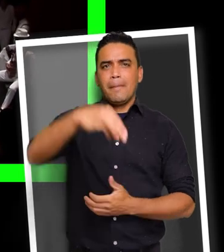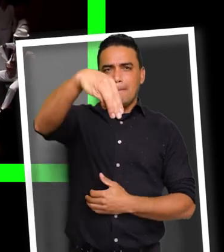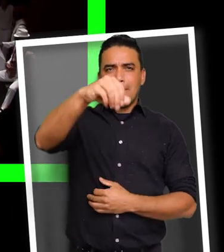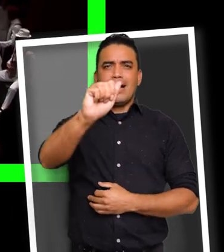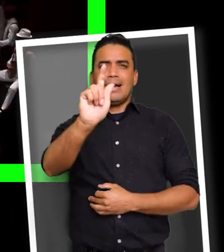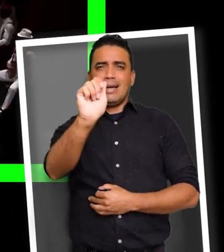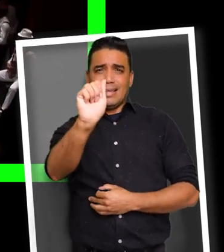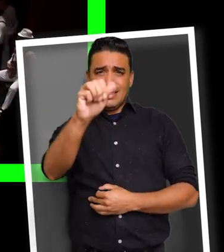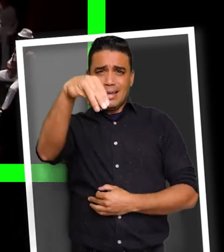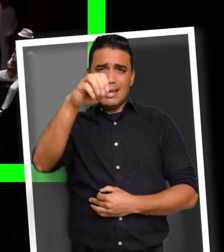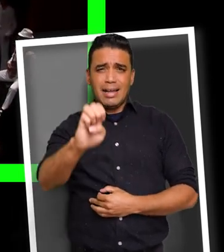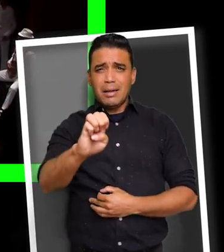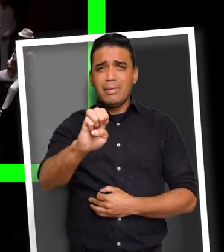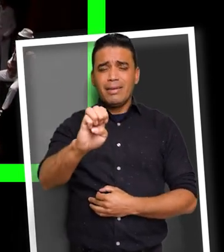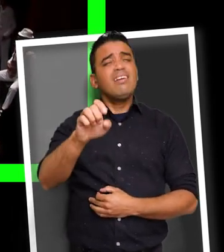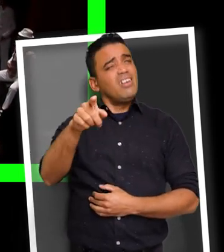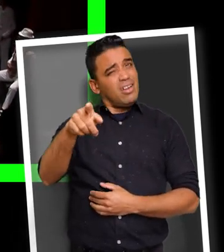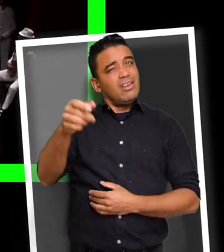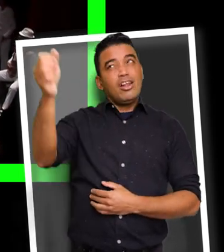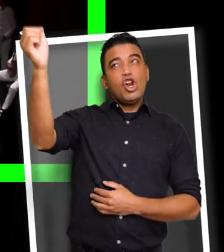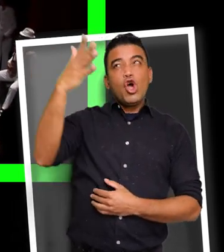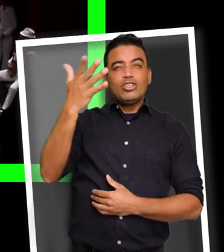Madame Satã, a luz da minha lapa